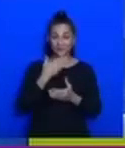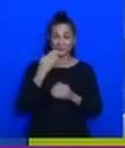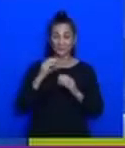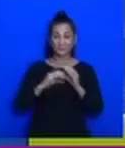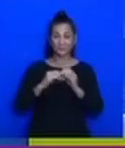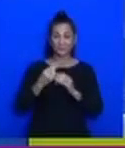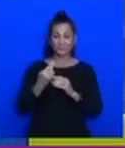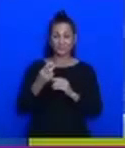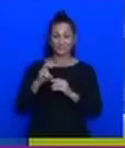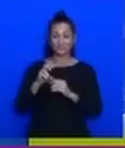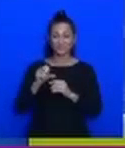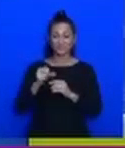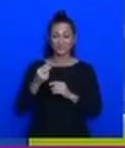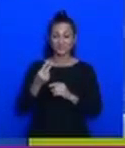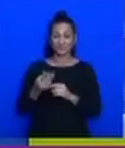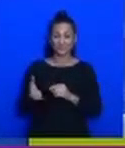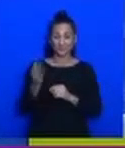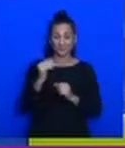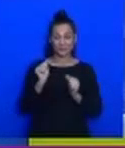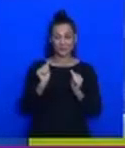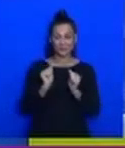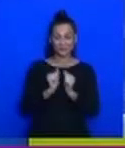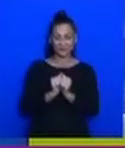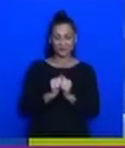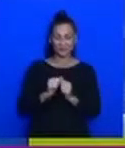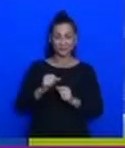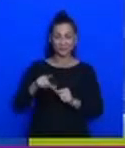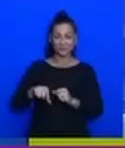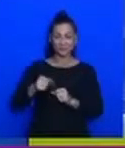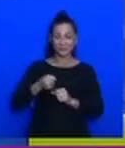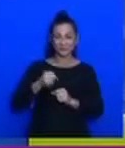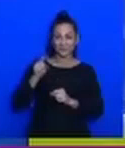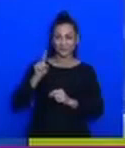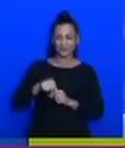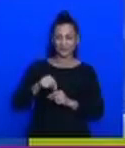Concurso 2592. Confira comigo.